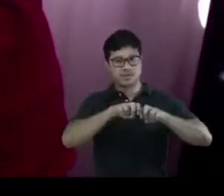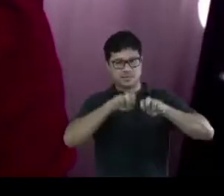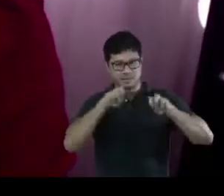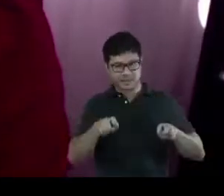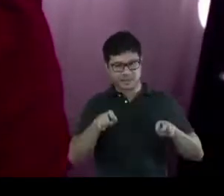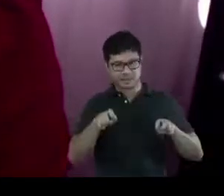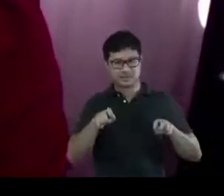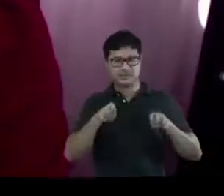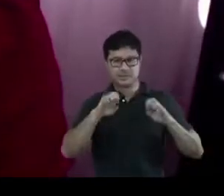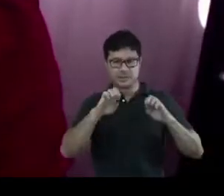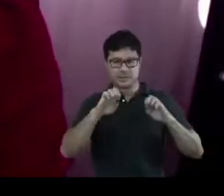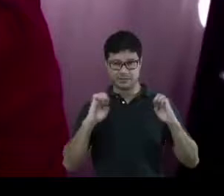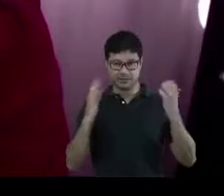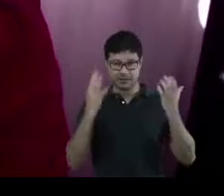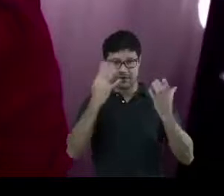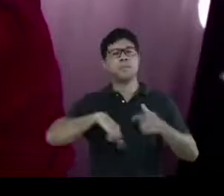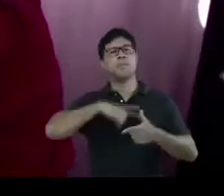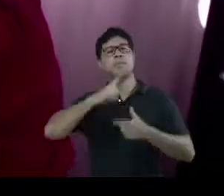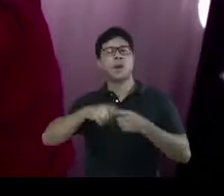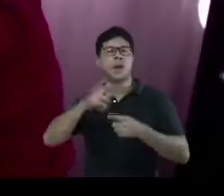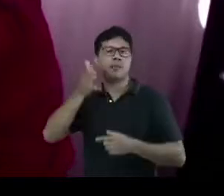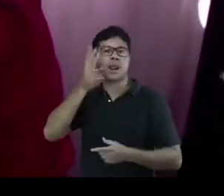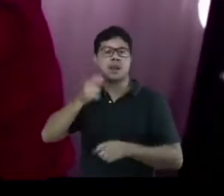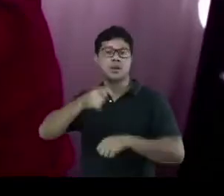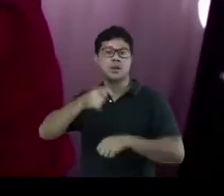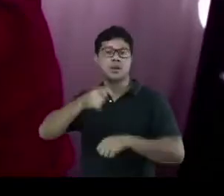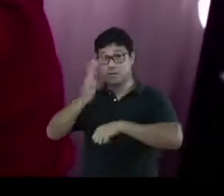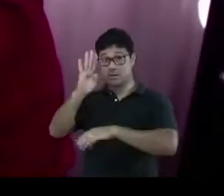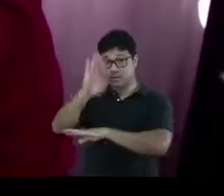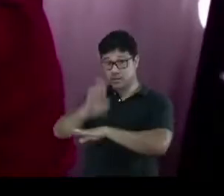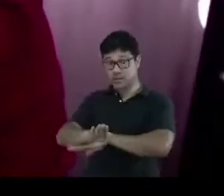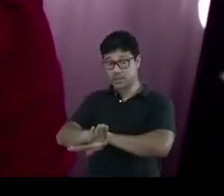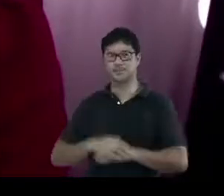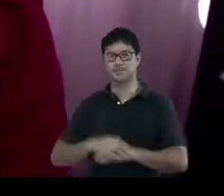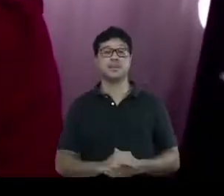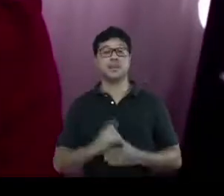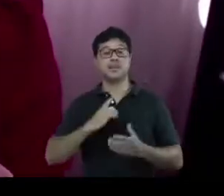evento e ainda temos mais uma palestra às 4 horas.